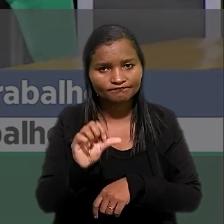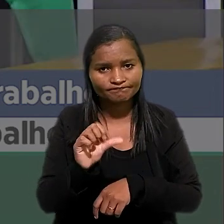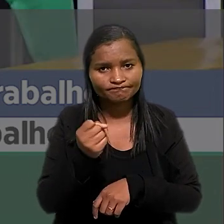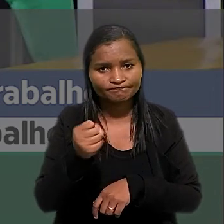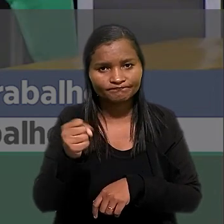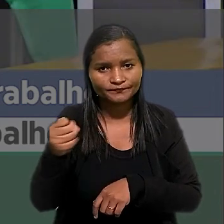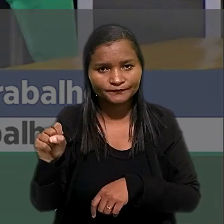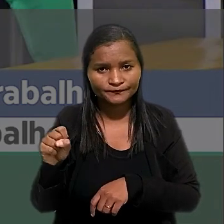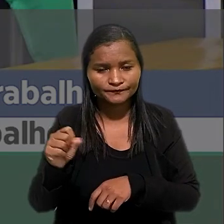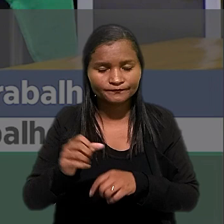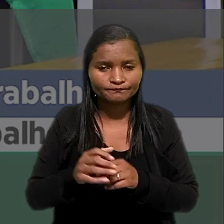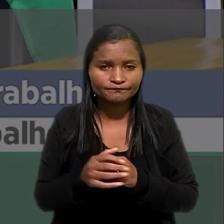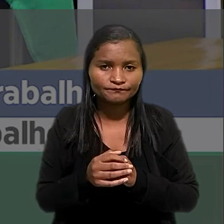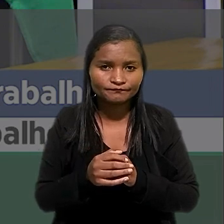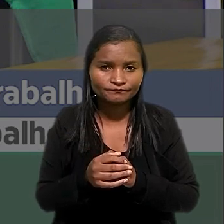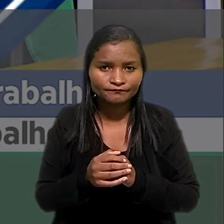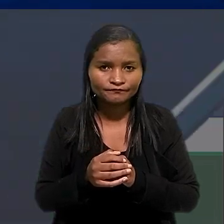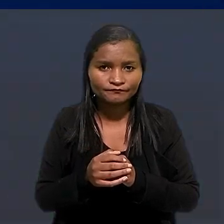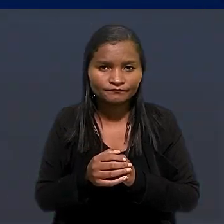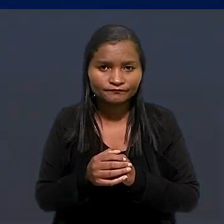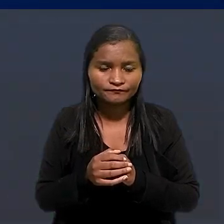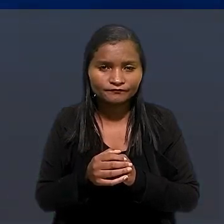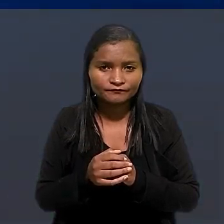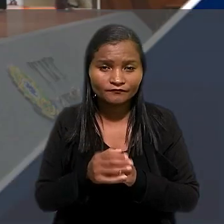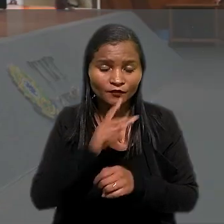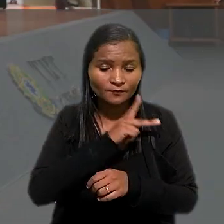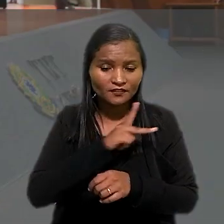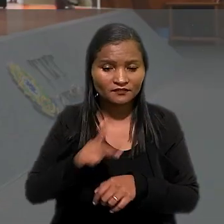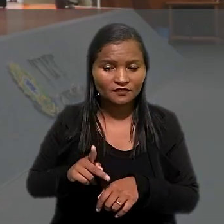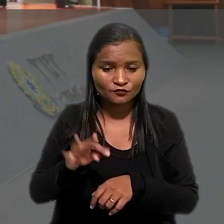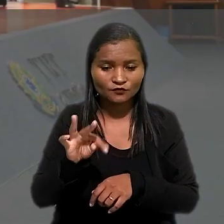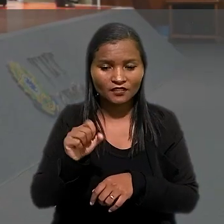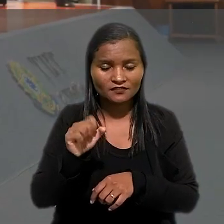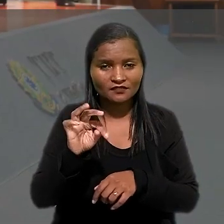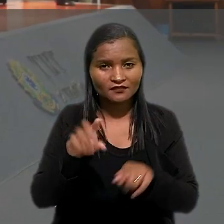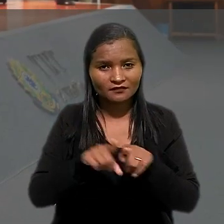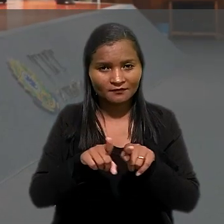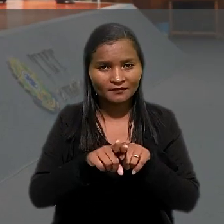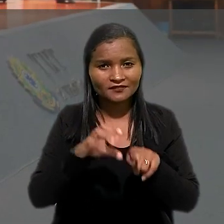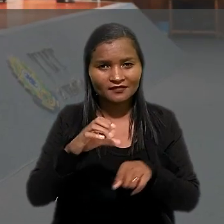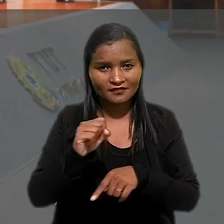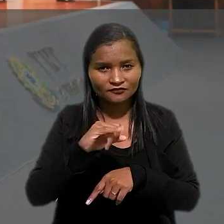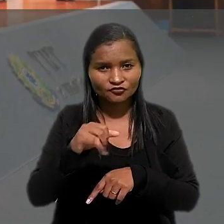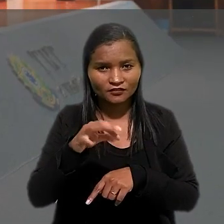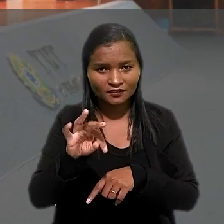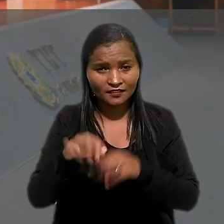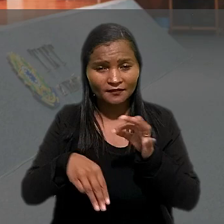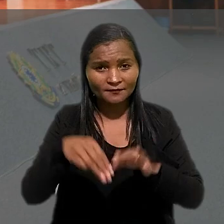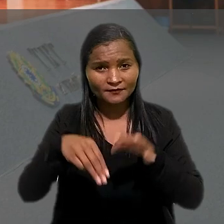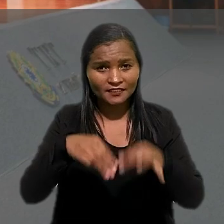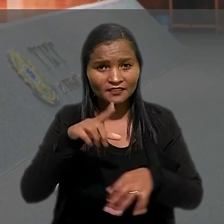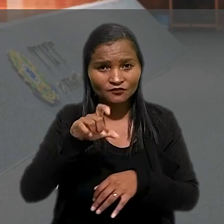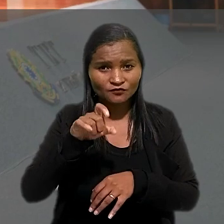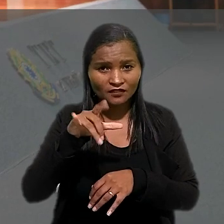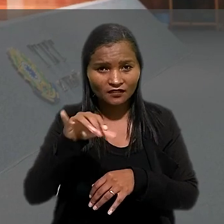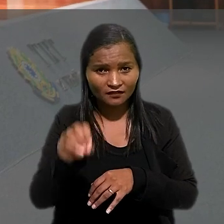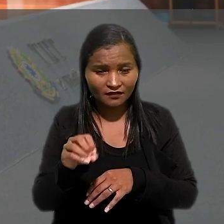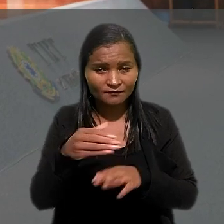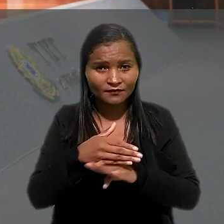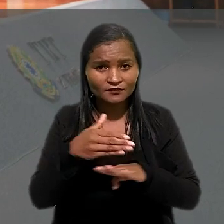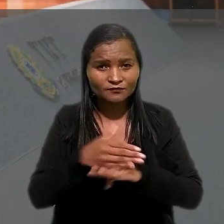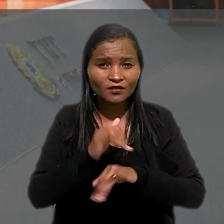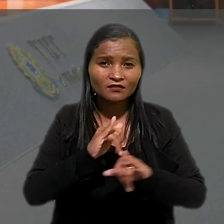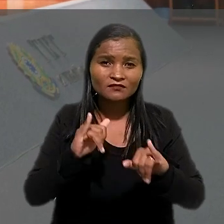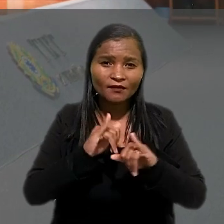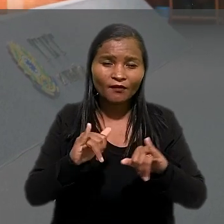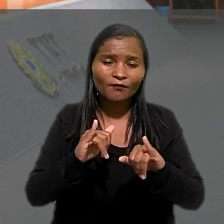de 1988. O presidente do TST e do CSJT, ministro Lélio Bentes Corrêa,